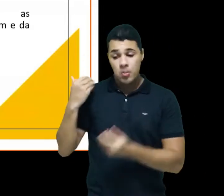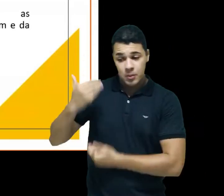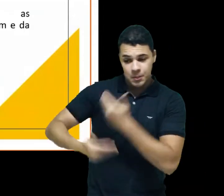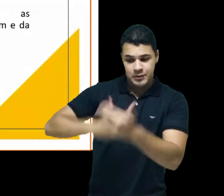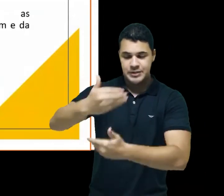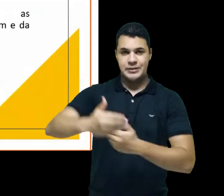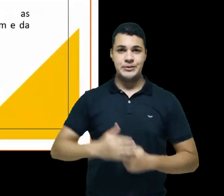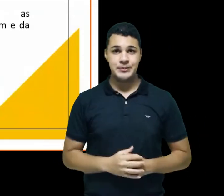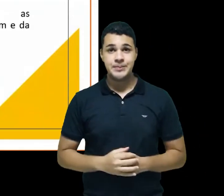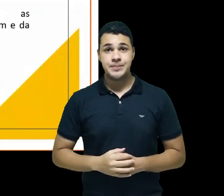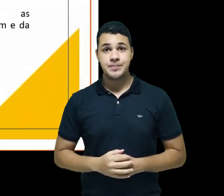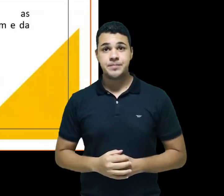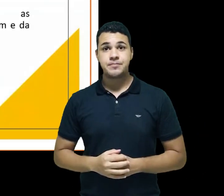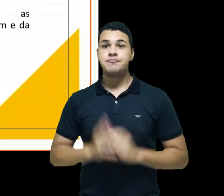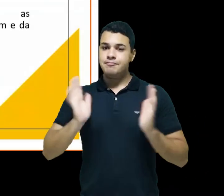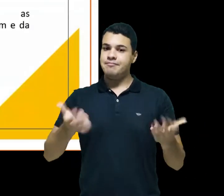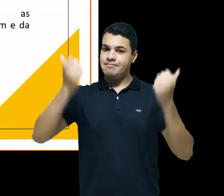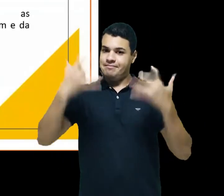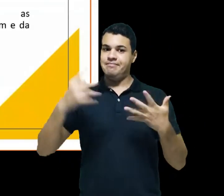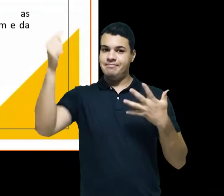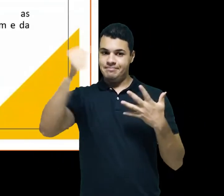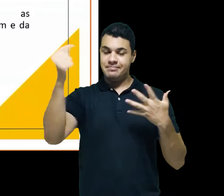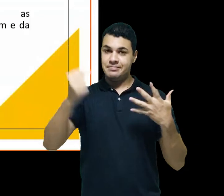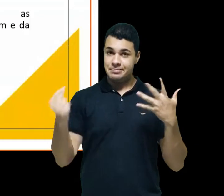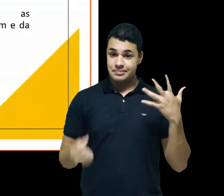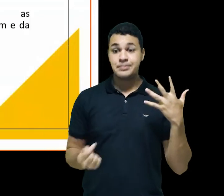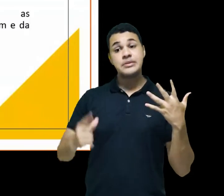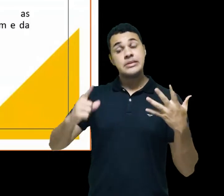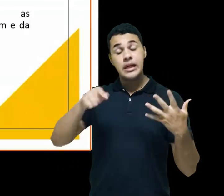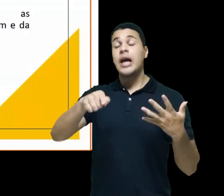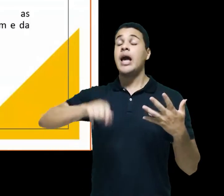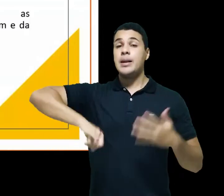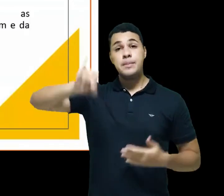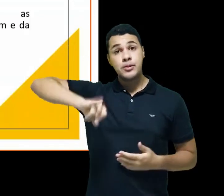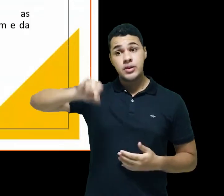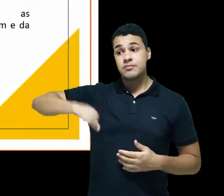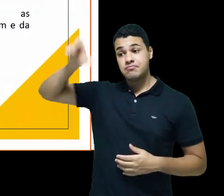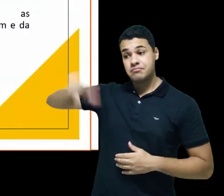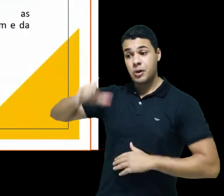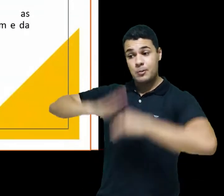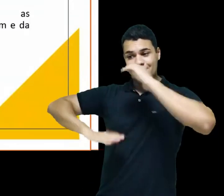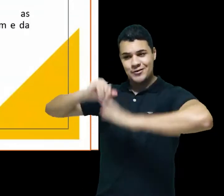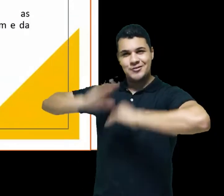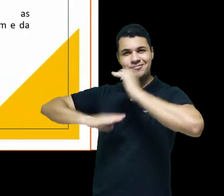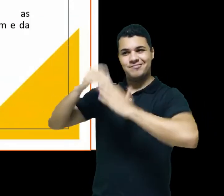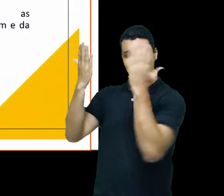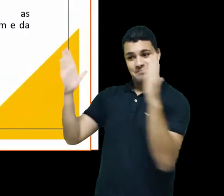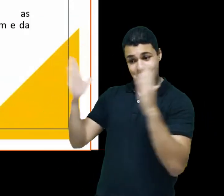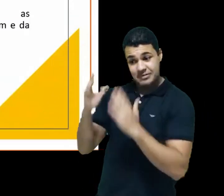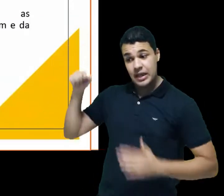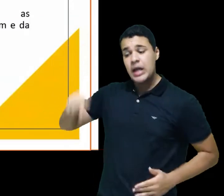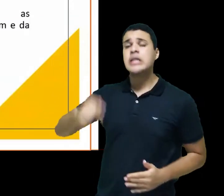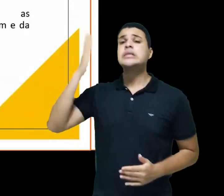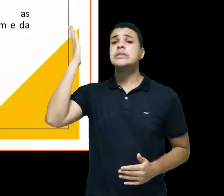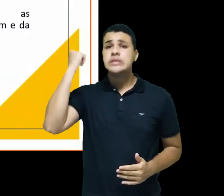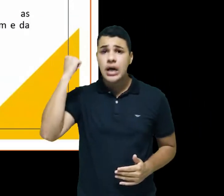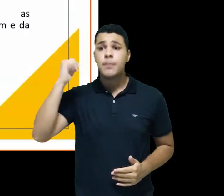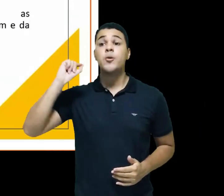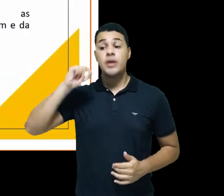etária. Por tudo isso, é bastante importante que o regente tenha consciência de